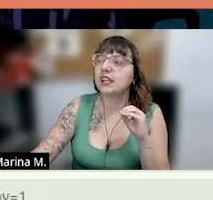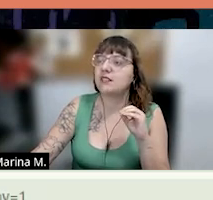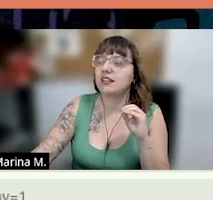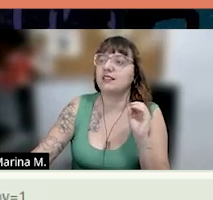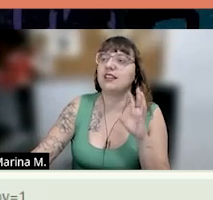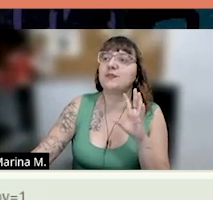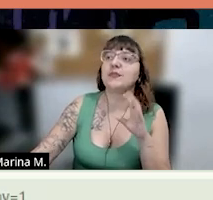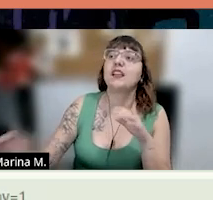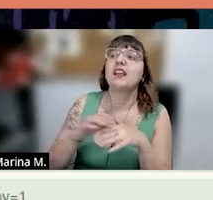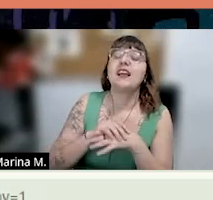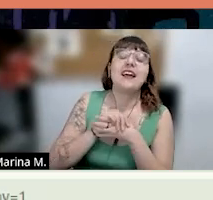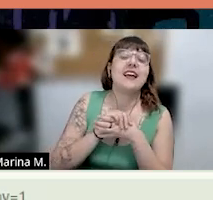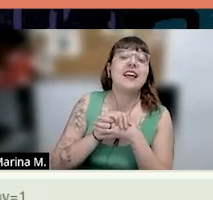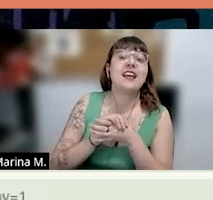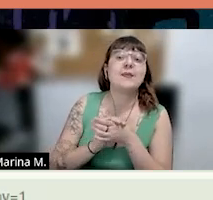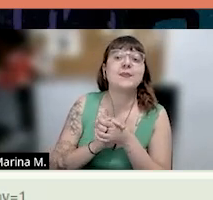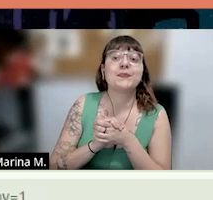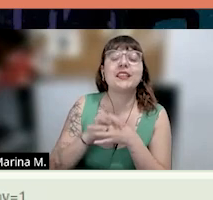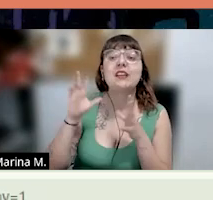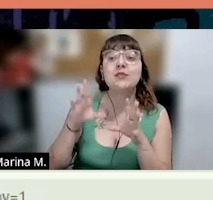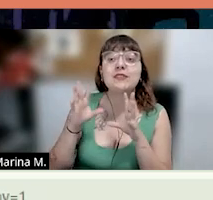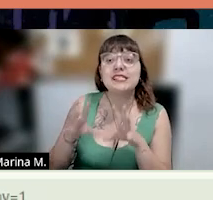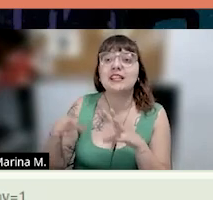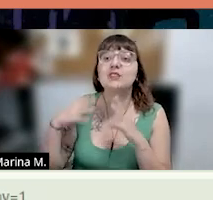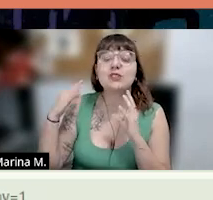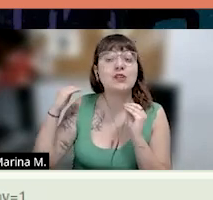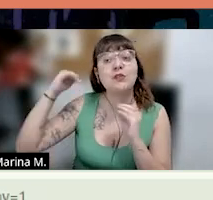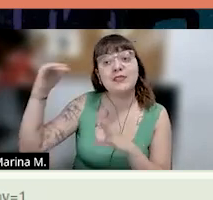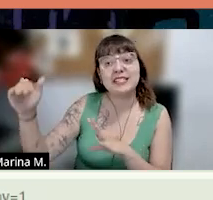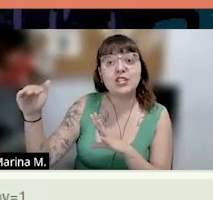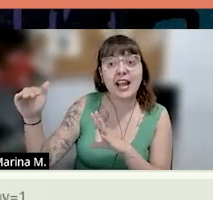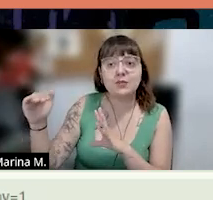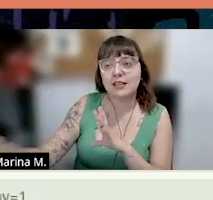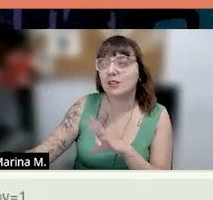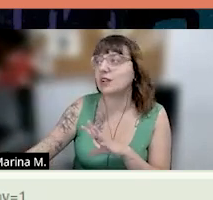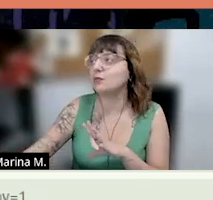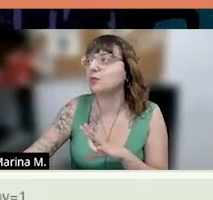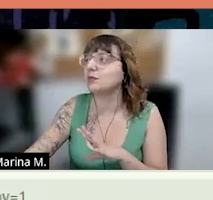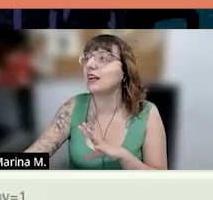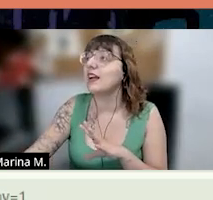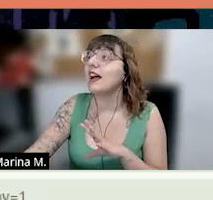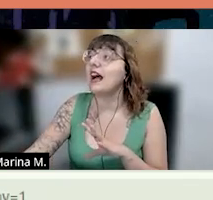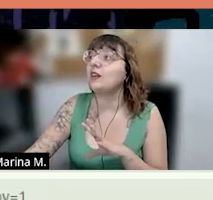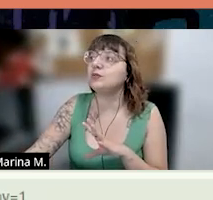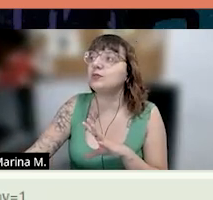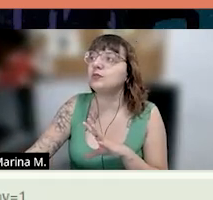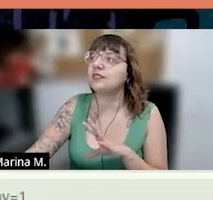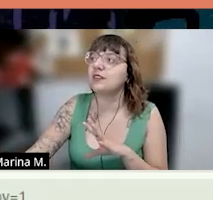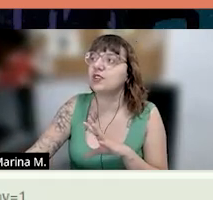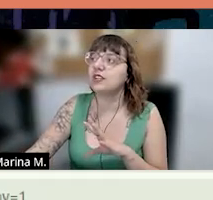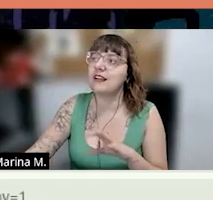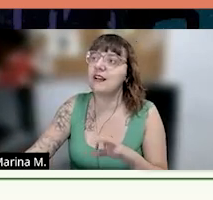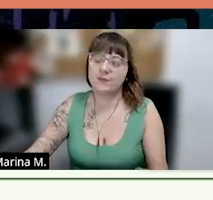Por que que não... Ah, tá aqui. O que que eu vou fazer? Só vou fazer direto a nossa consulta. A consulta